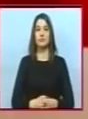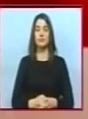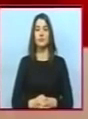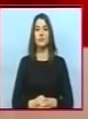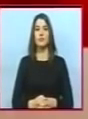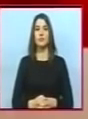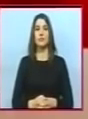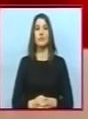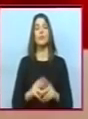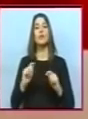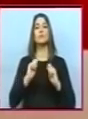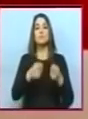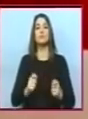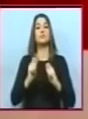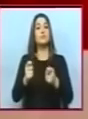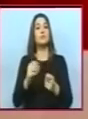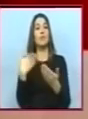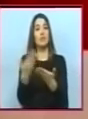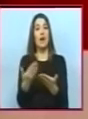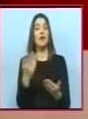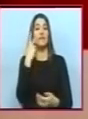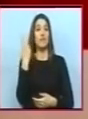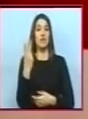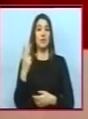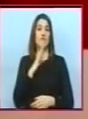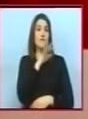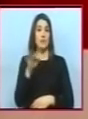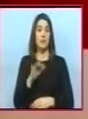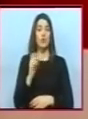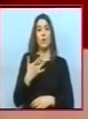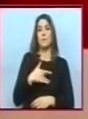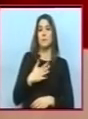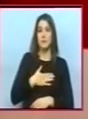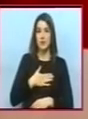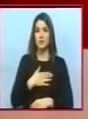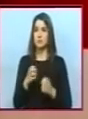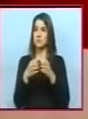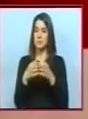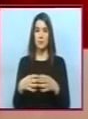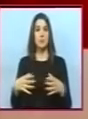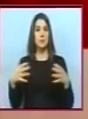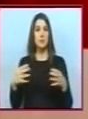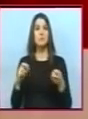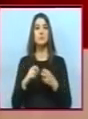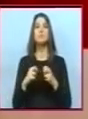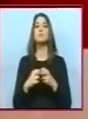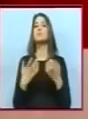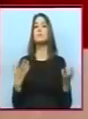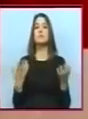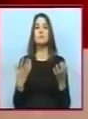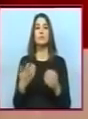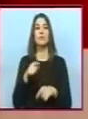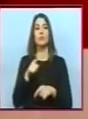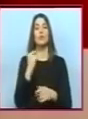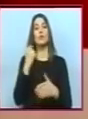de doações em vida, por parte de famílias e empresários, tem vindo a aumentar. A razão é o eventual retorno